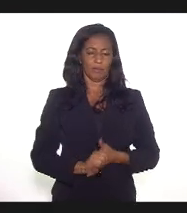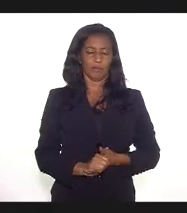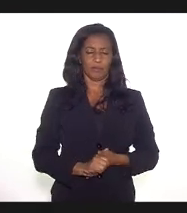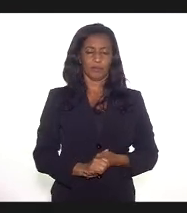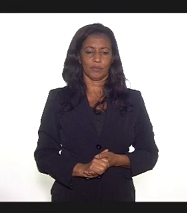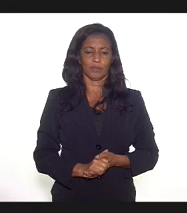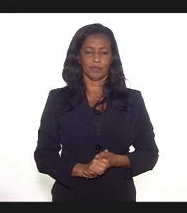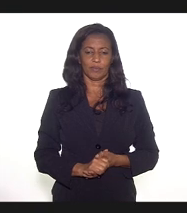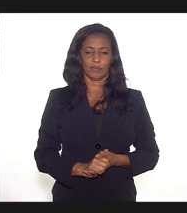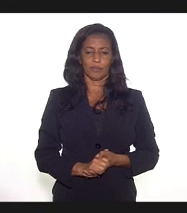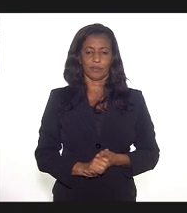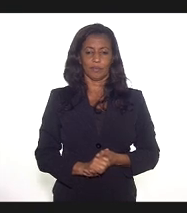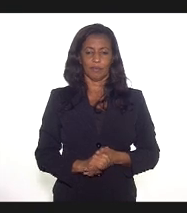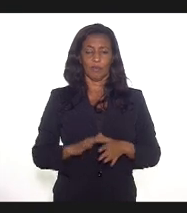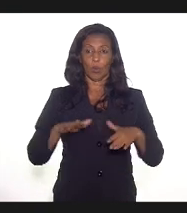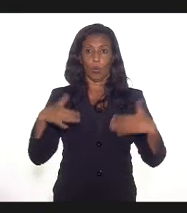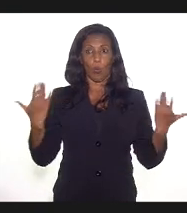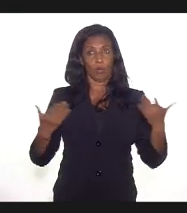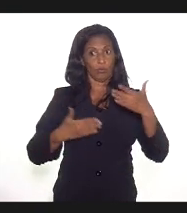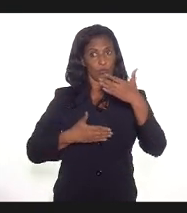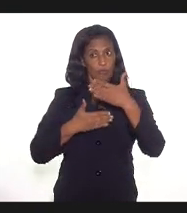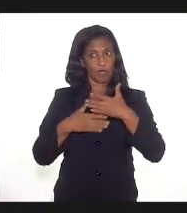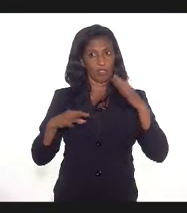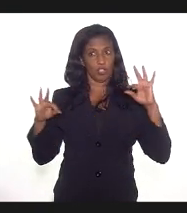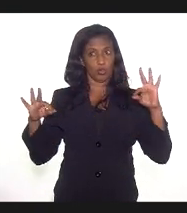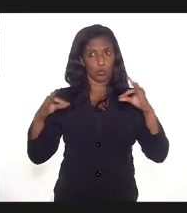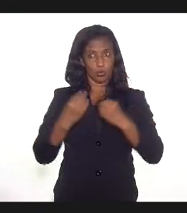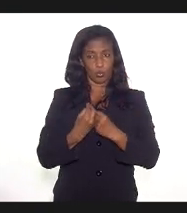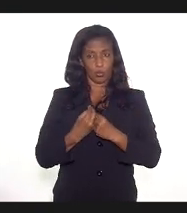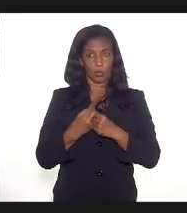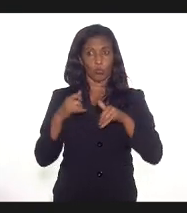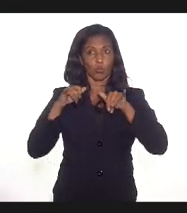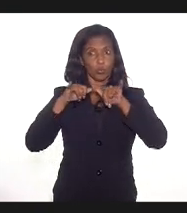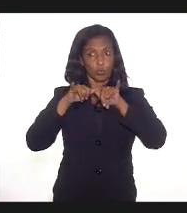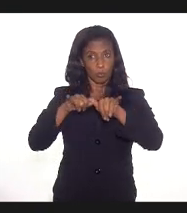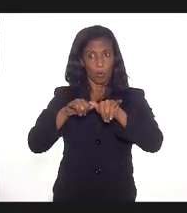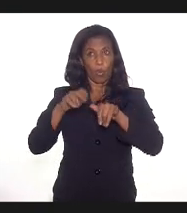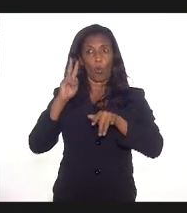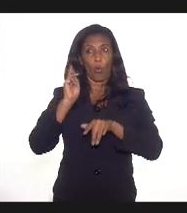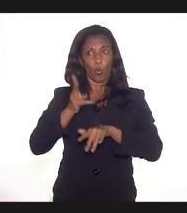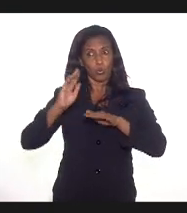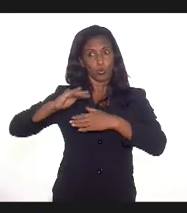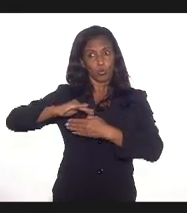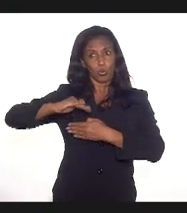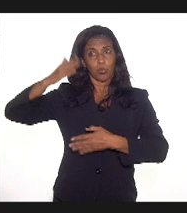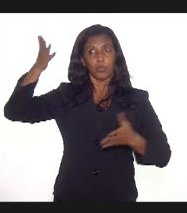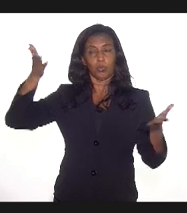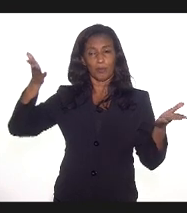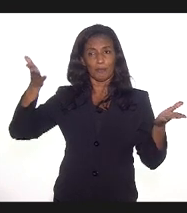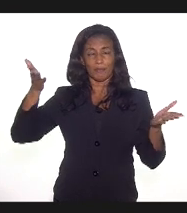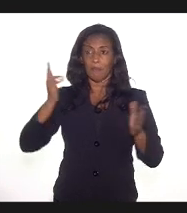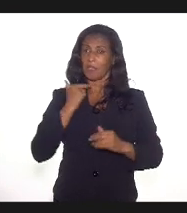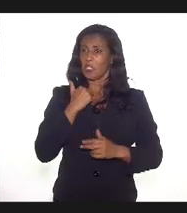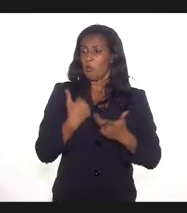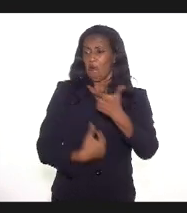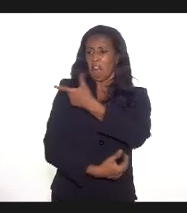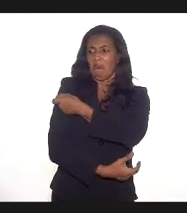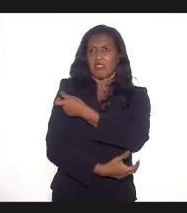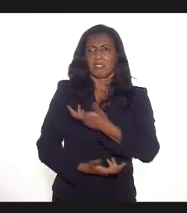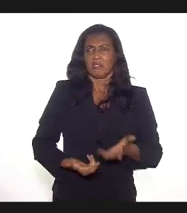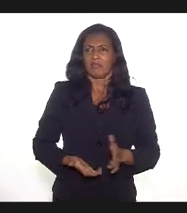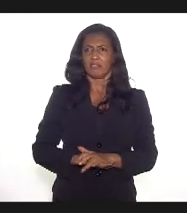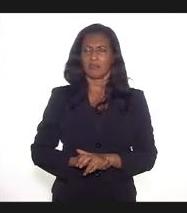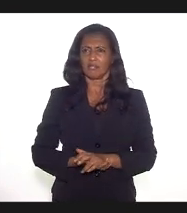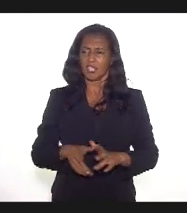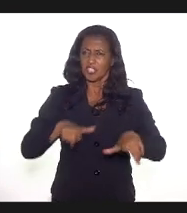quando fecha tudo, o supermercado não fecha. Então, mas a gente não pode ser vacinado. A gente